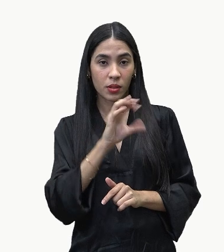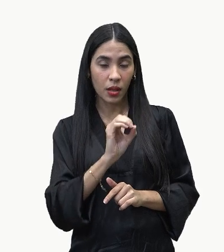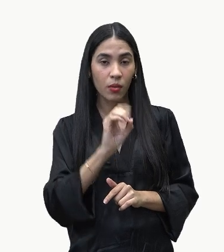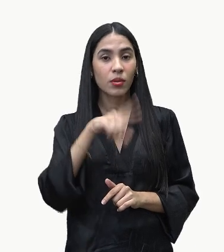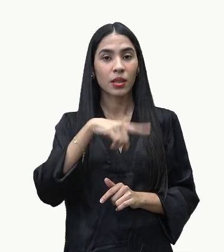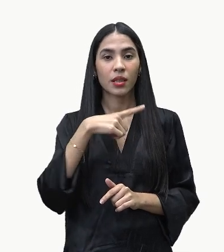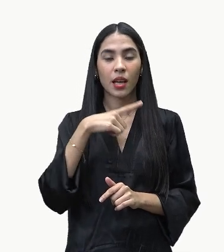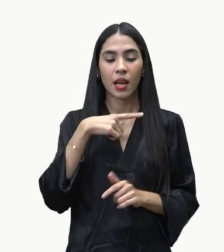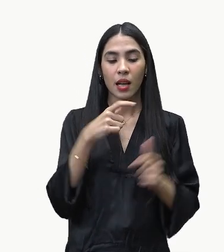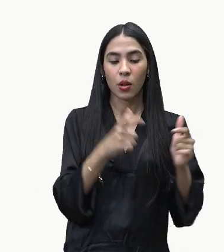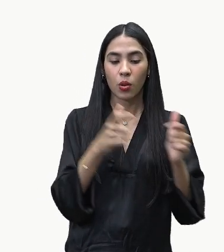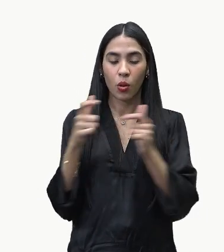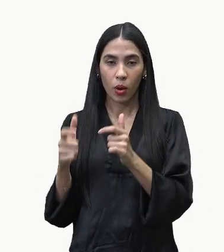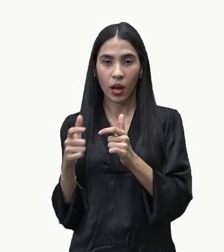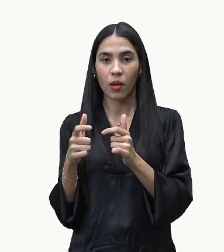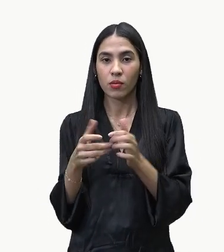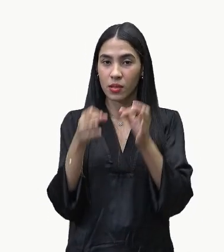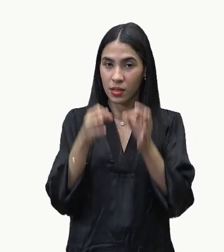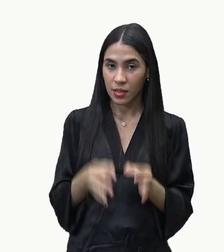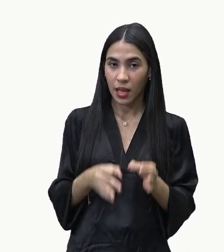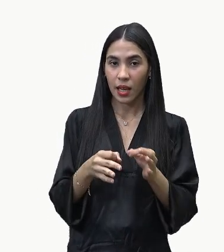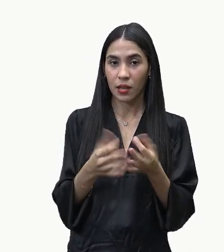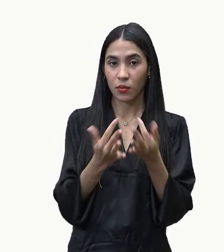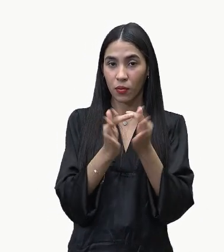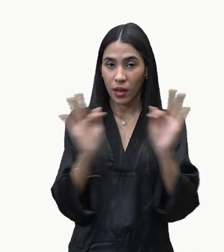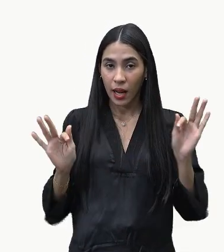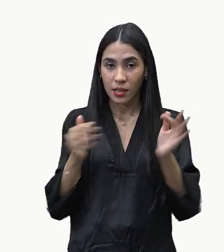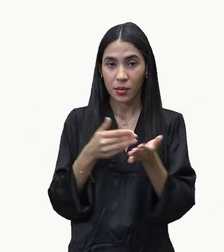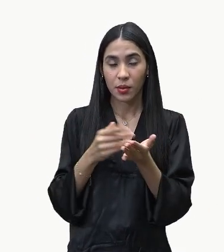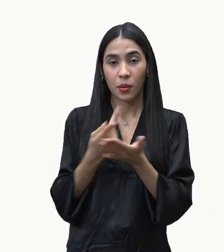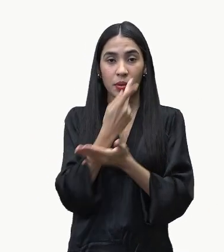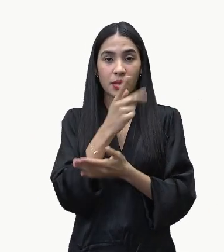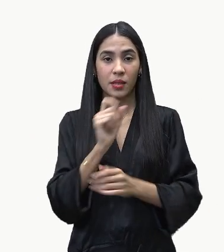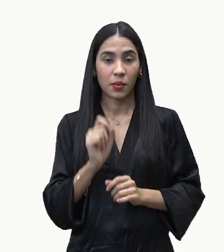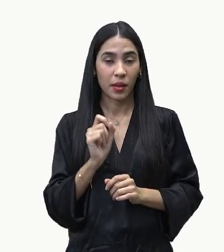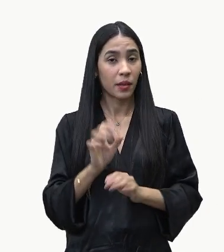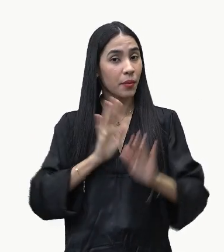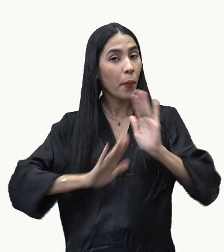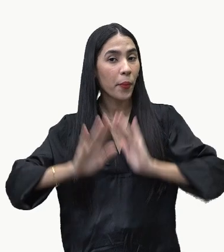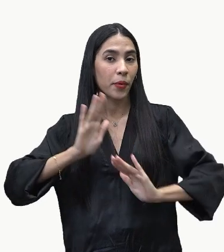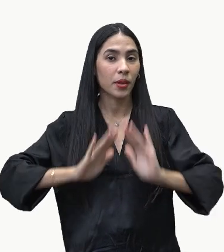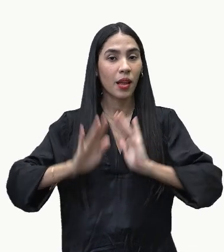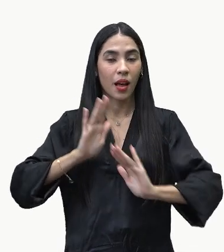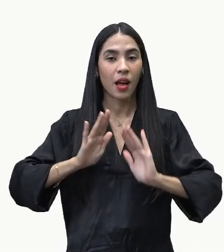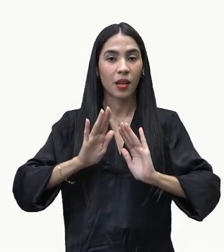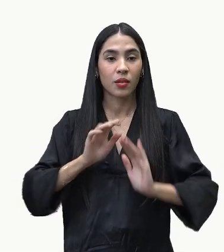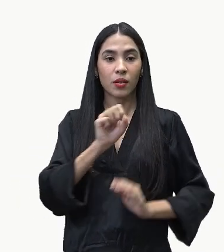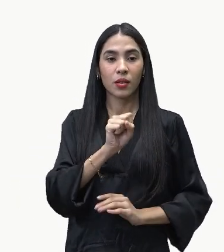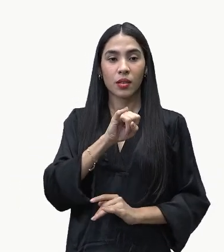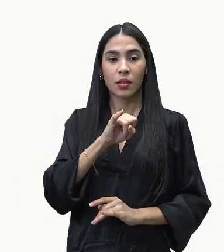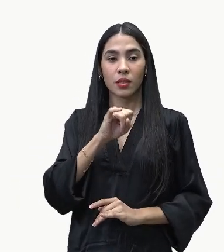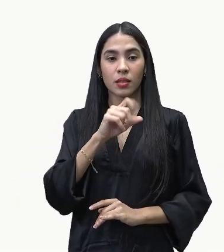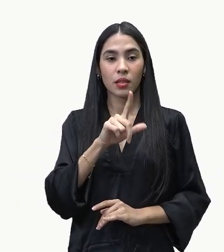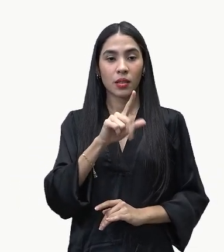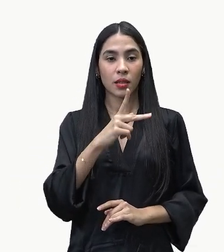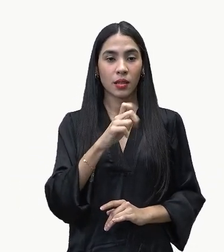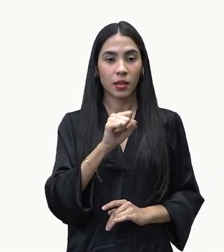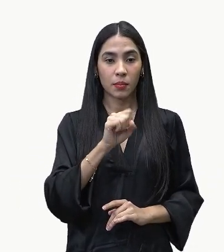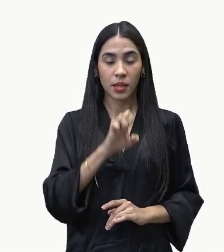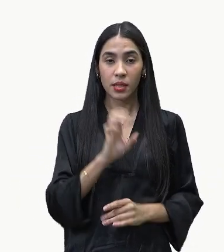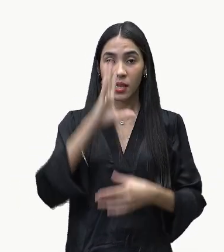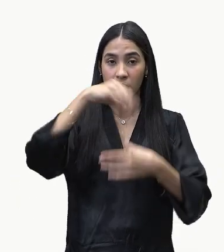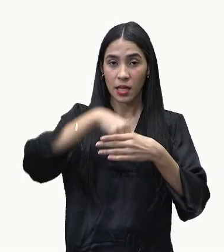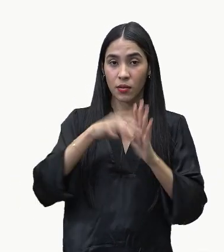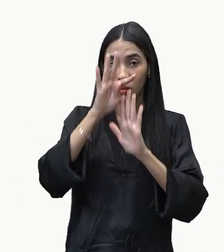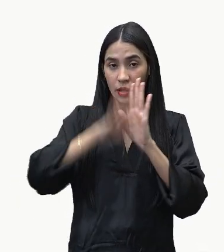ambientes adequados para ocorrência, tá, gente? Vamos tomar cuidado com silepses em textos em que as